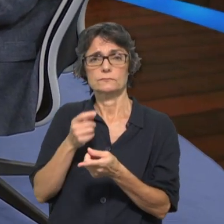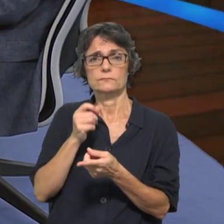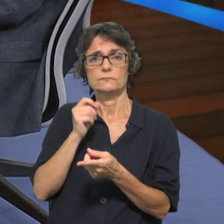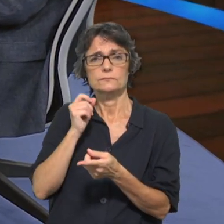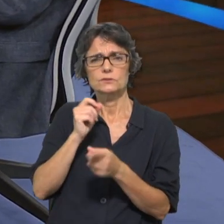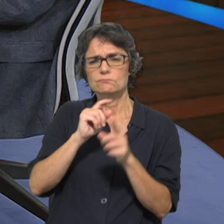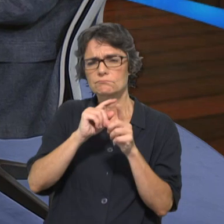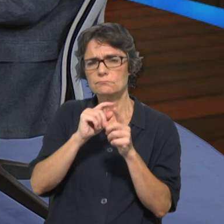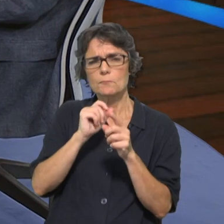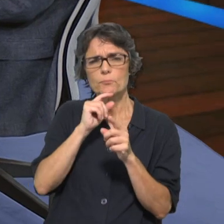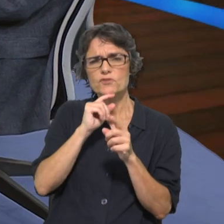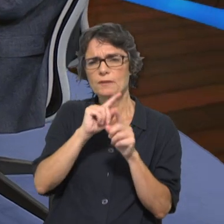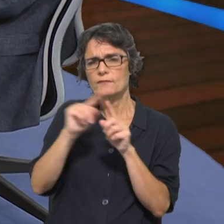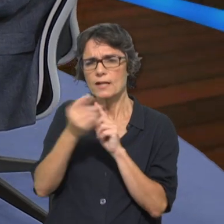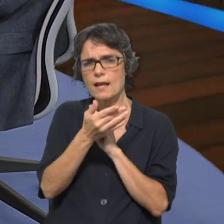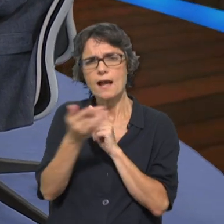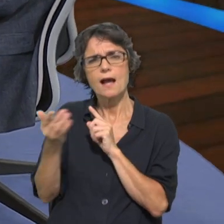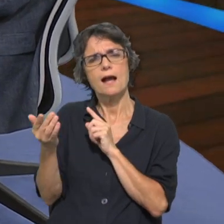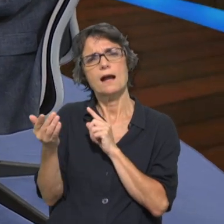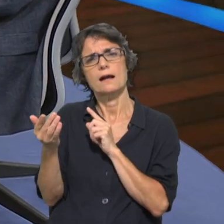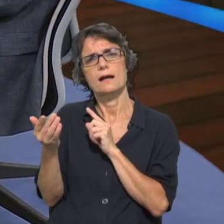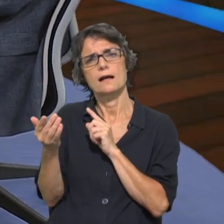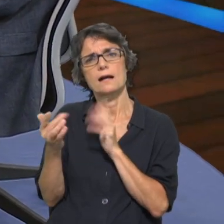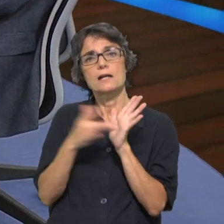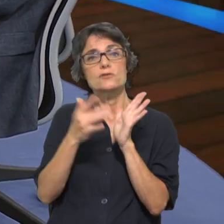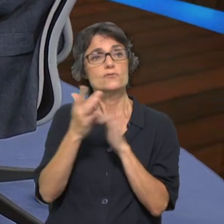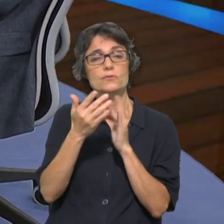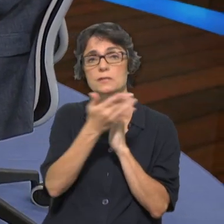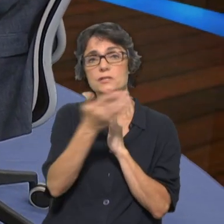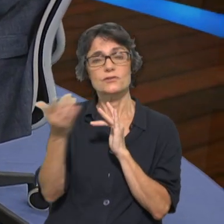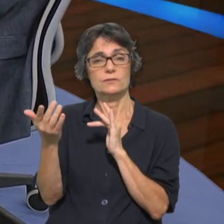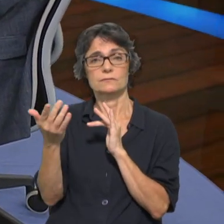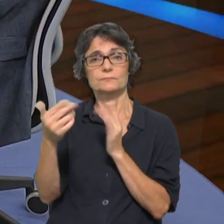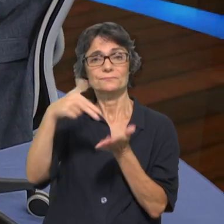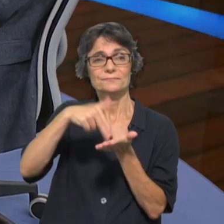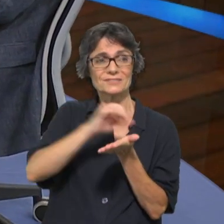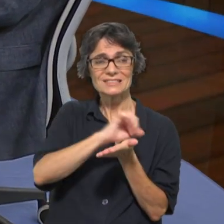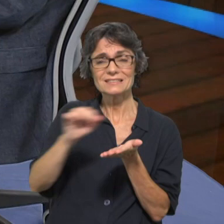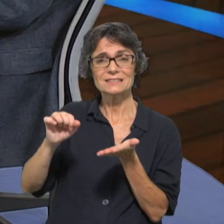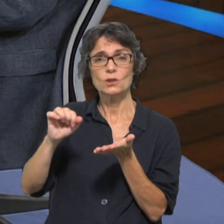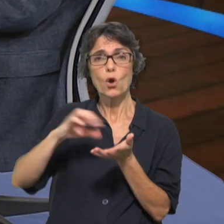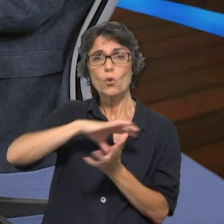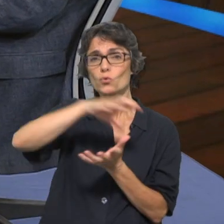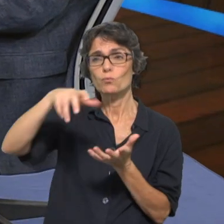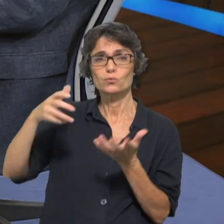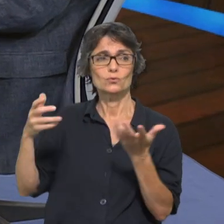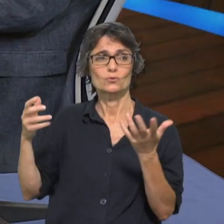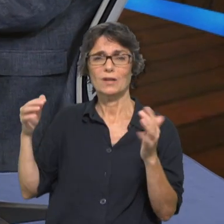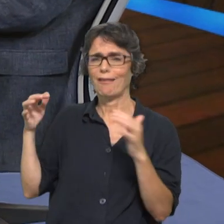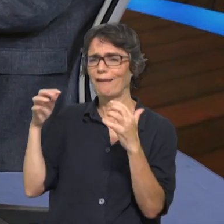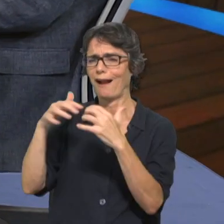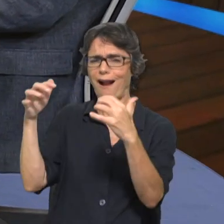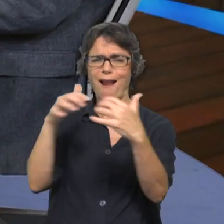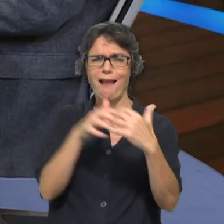missão comum é anunciar Jesus Cristo num mundo cheio de guerras e, portanto, cuidar